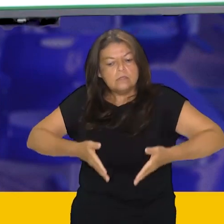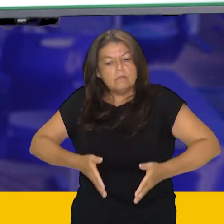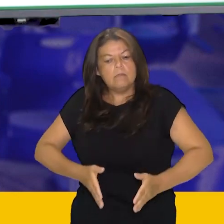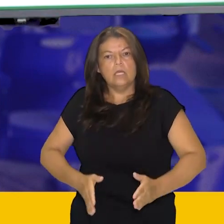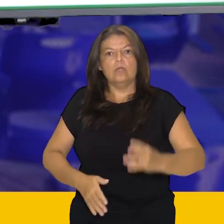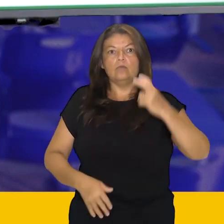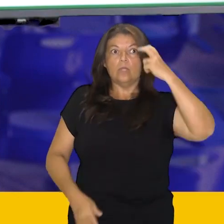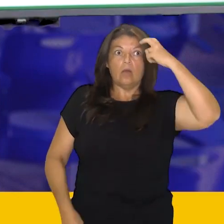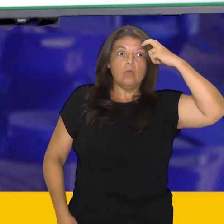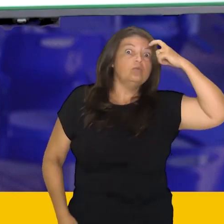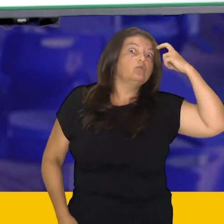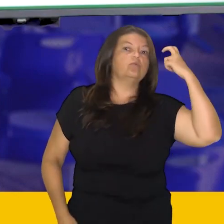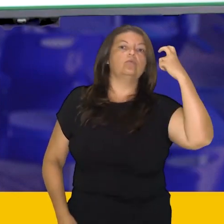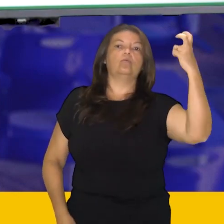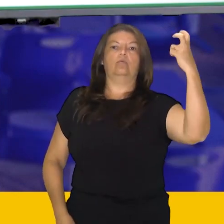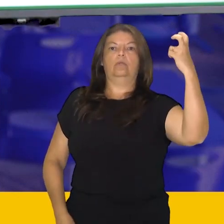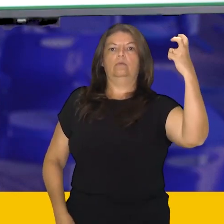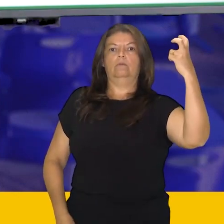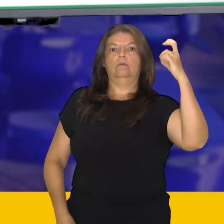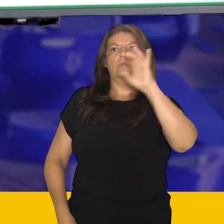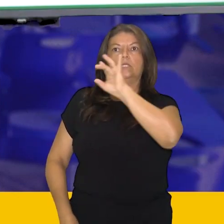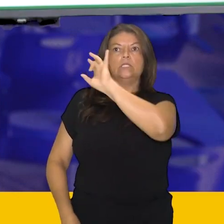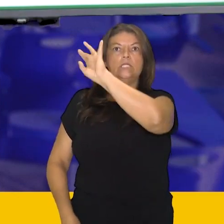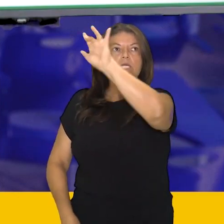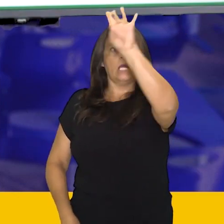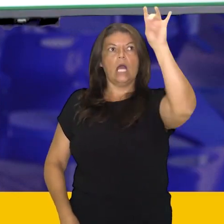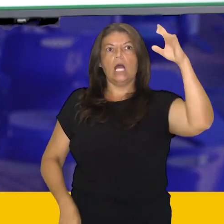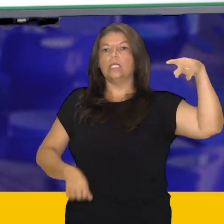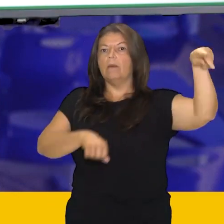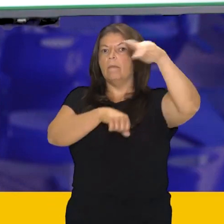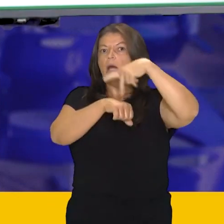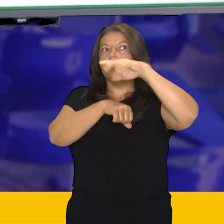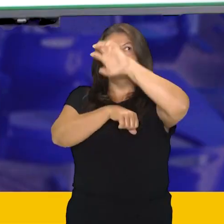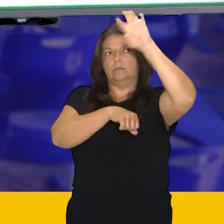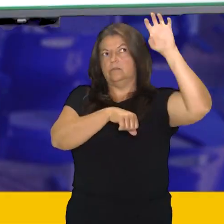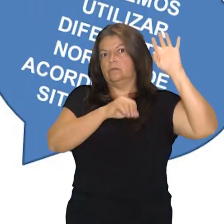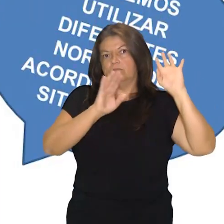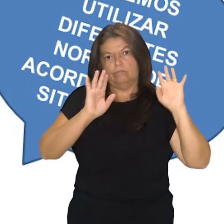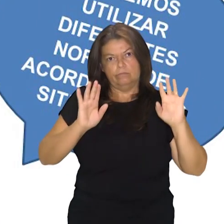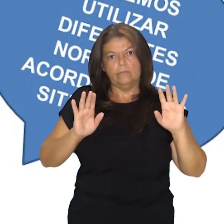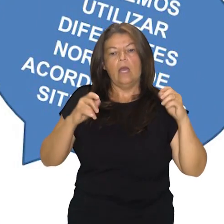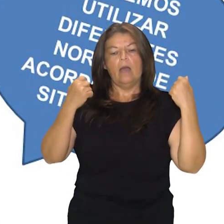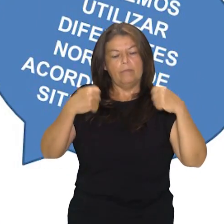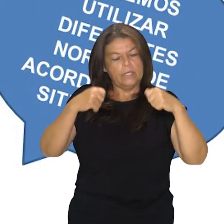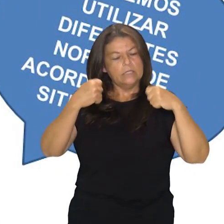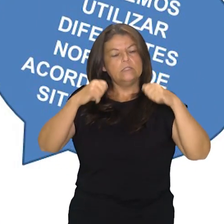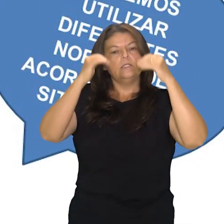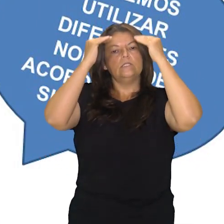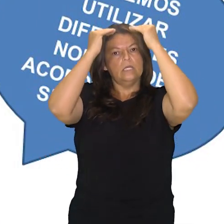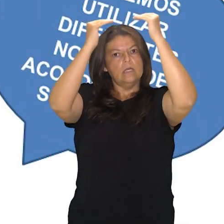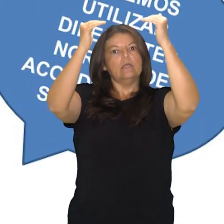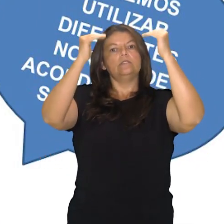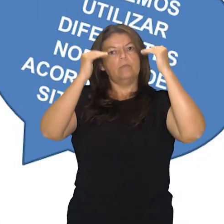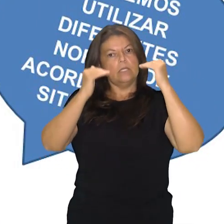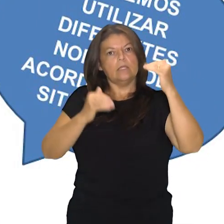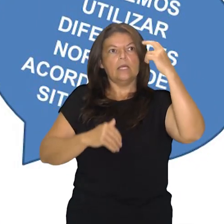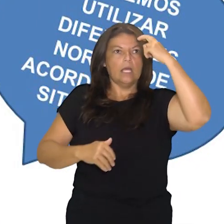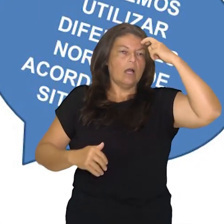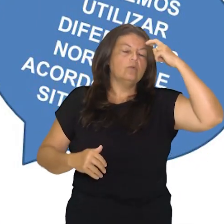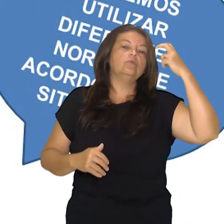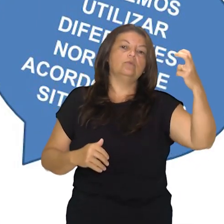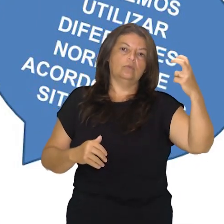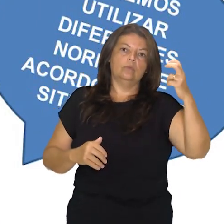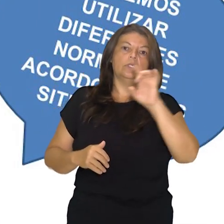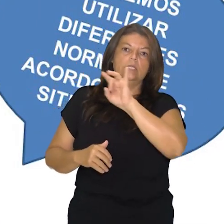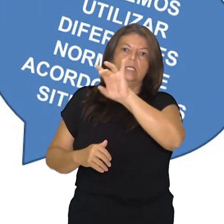a família utiliza, né, em que ela acredita. Usamos a língua para expressar e